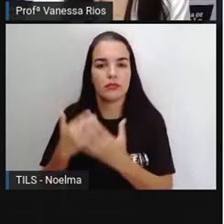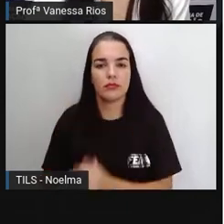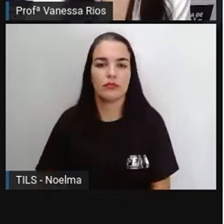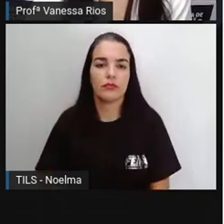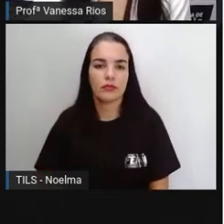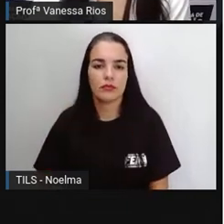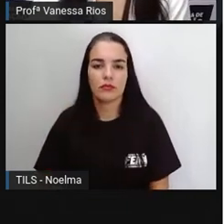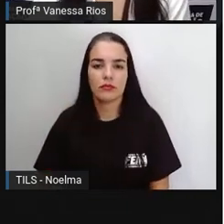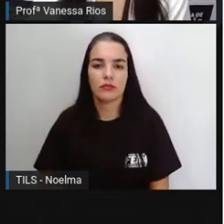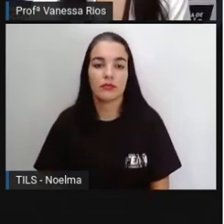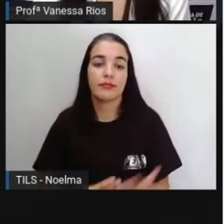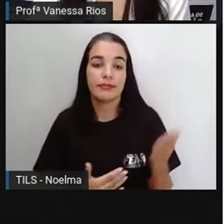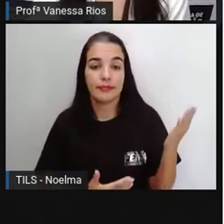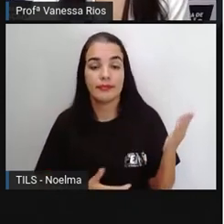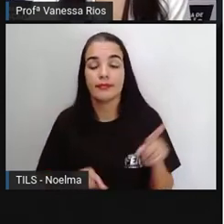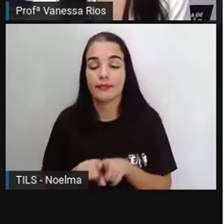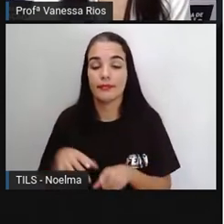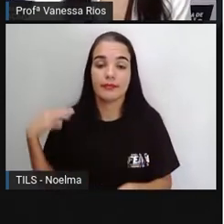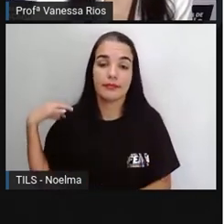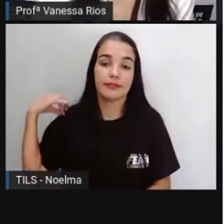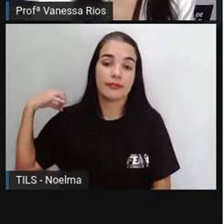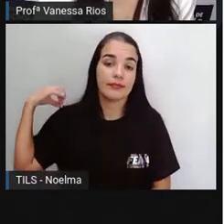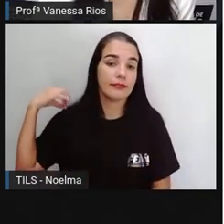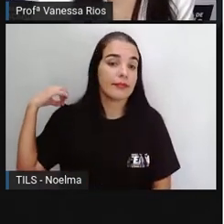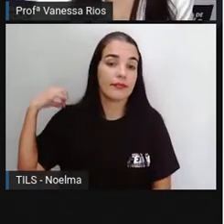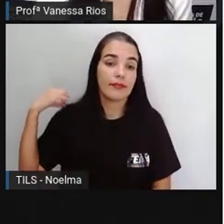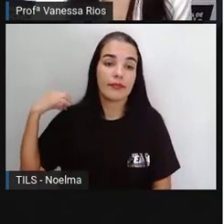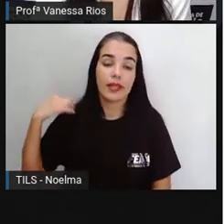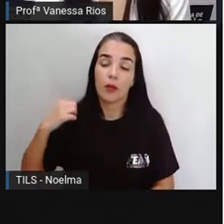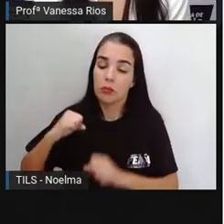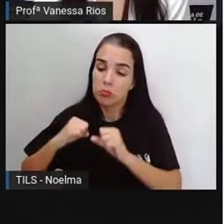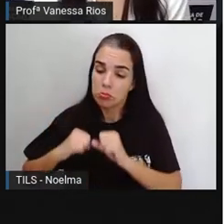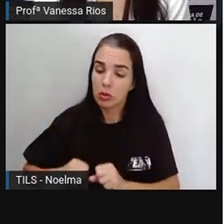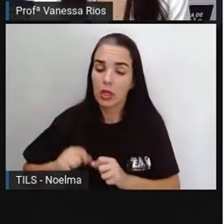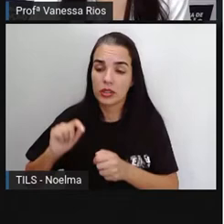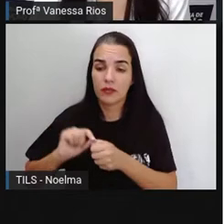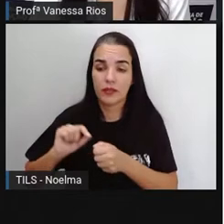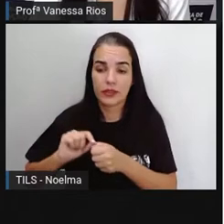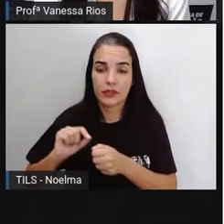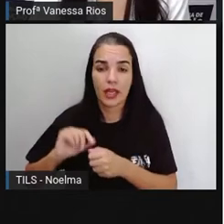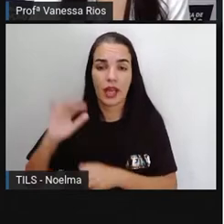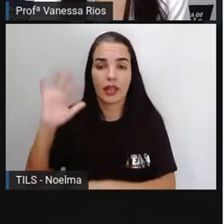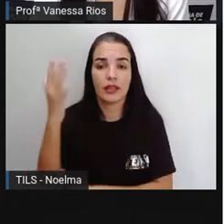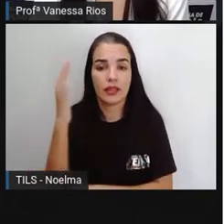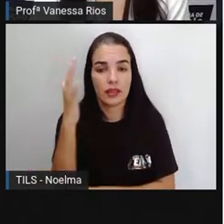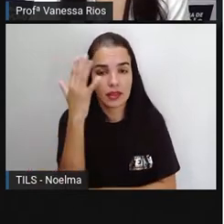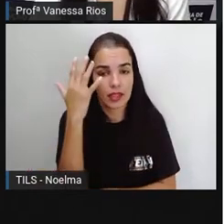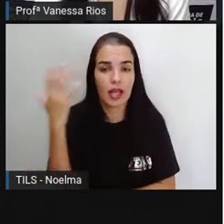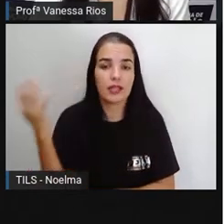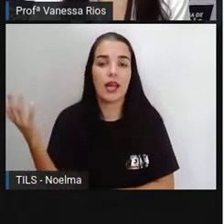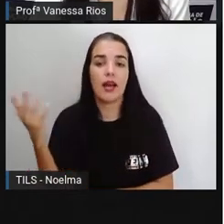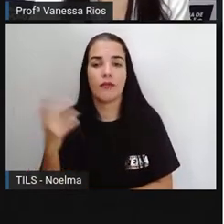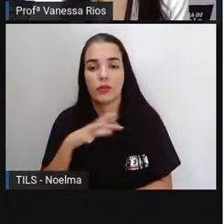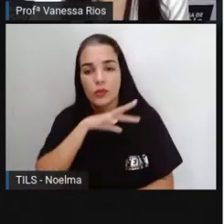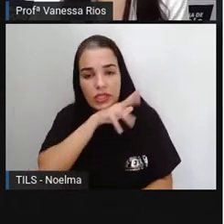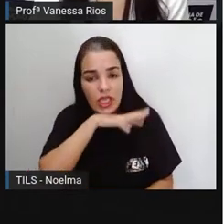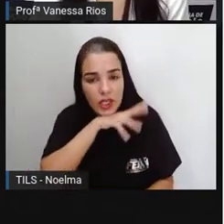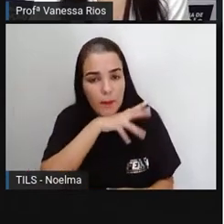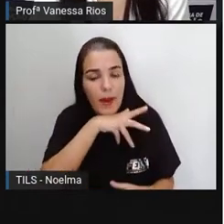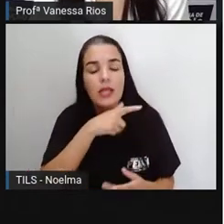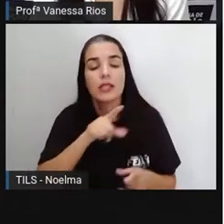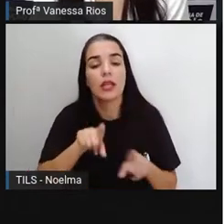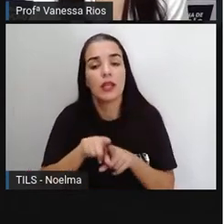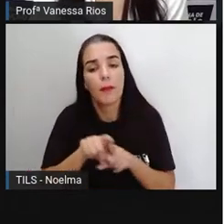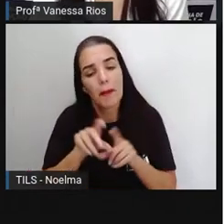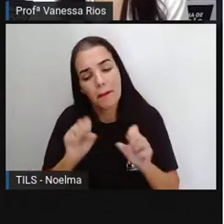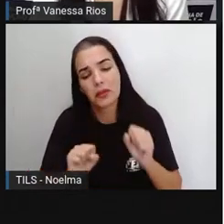também. E as fibras têxteis, que podem ser naturais ou produzidas também nas fábricas, né, nas indústrias, que